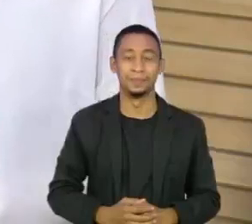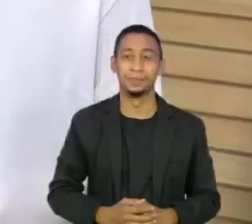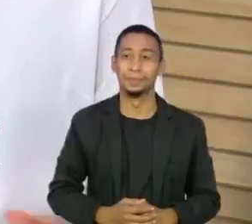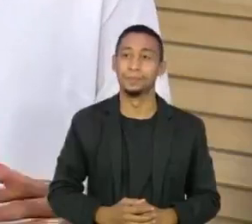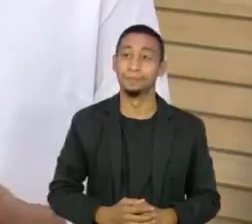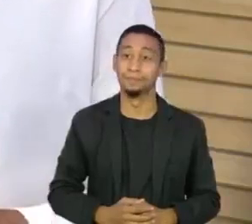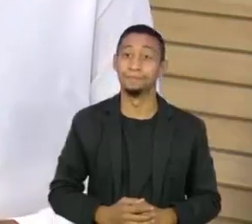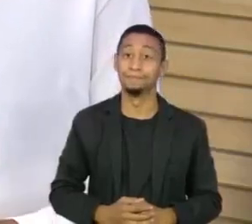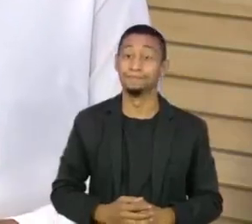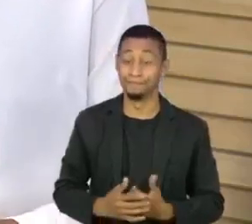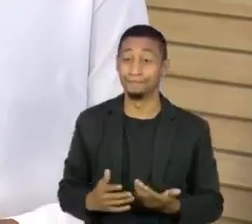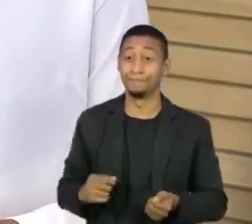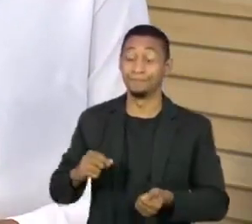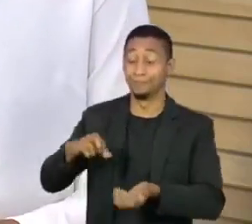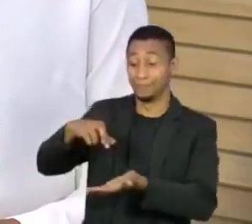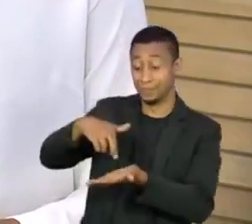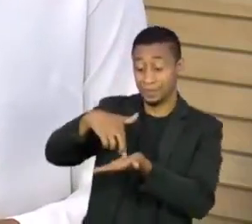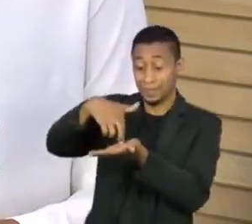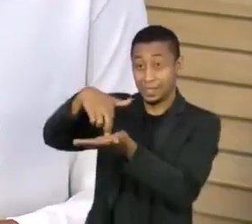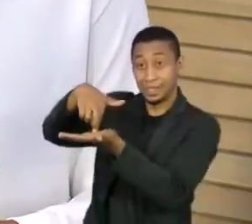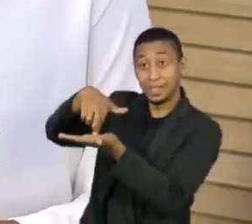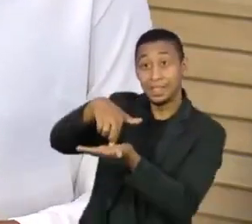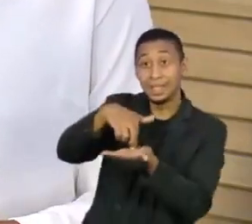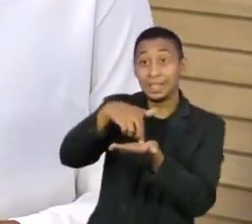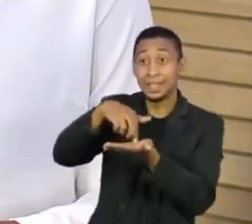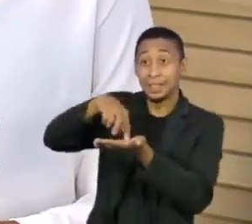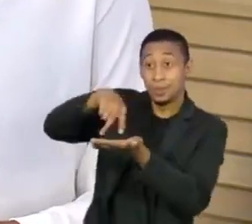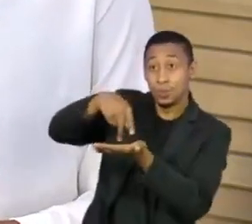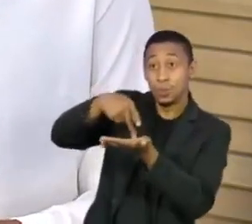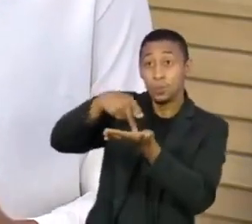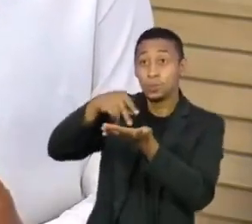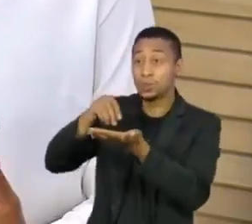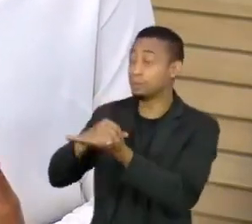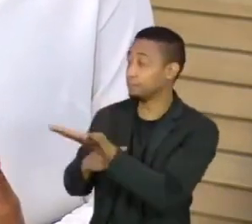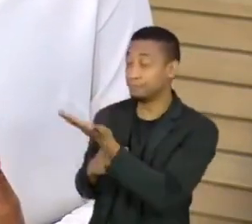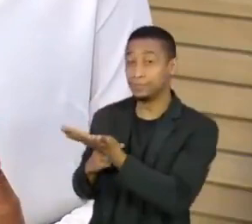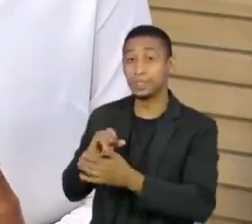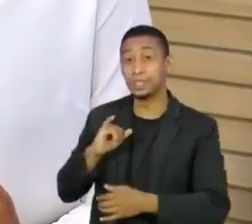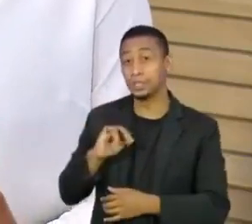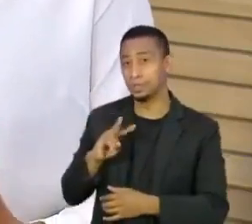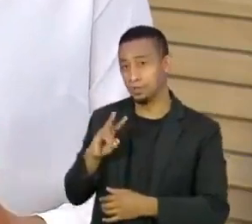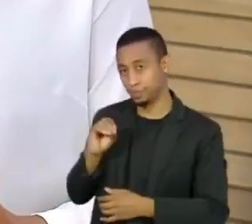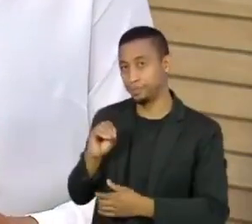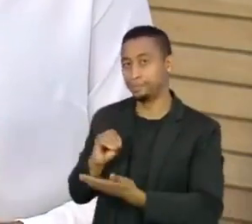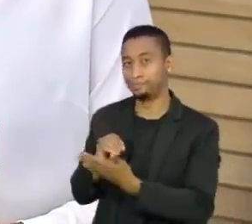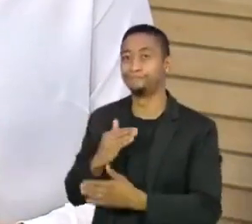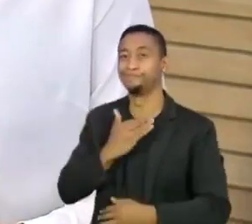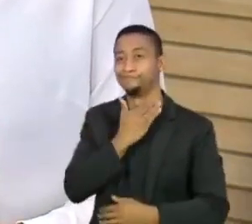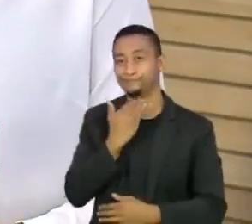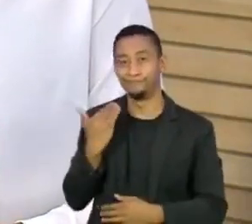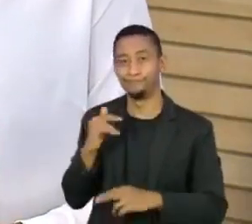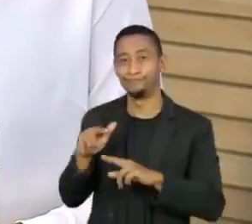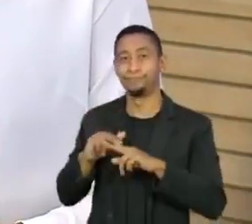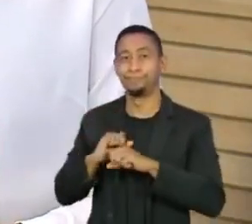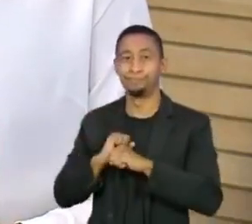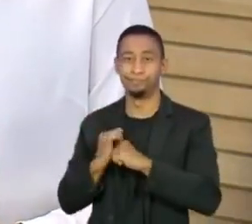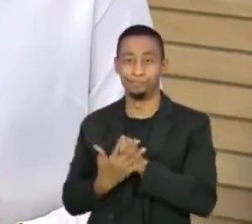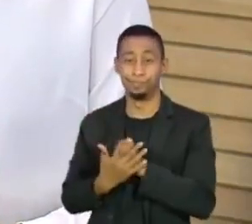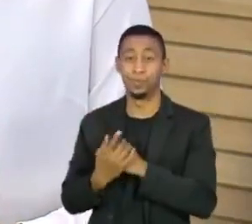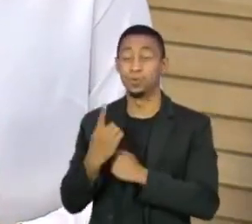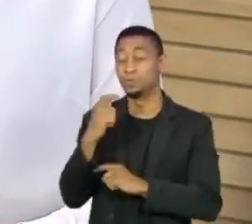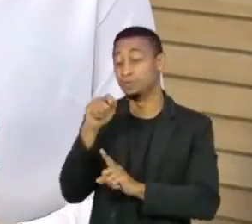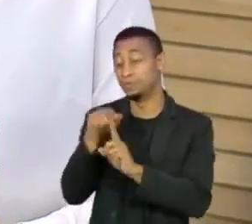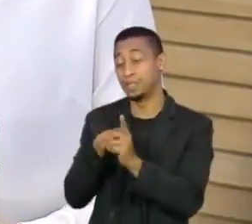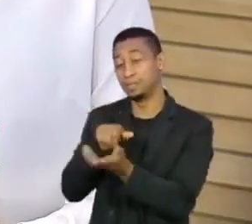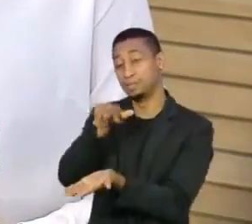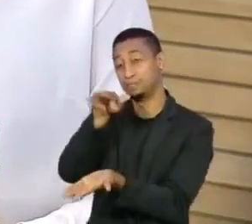e o bailarino e coreógrafo Paulistano Ismael Ivo é mais uma vítima da covid-19 depois de